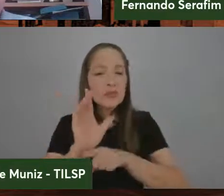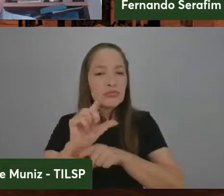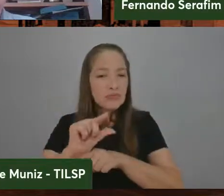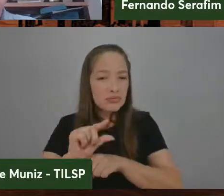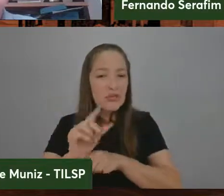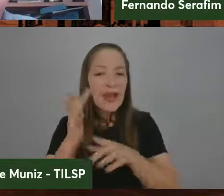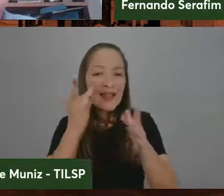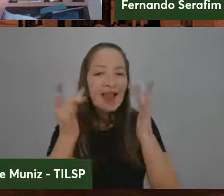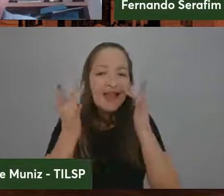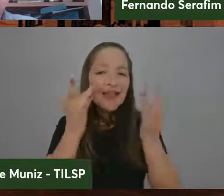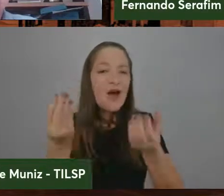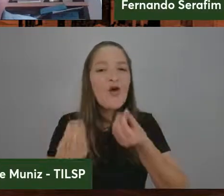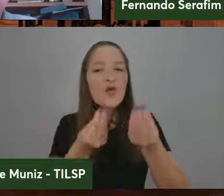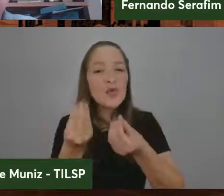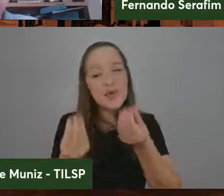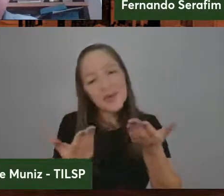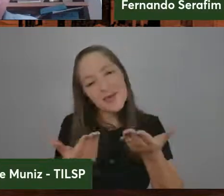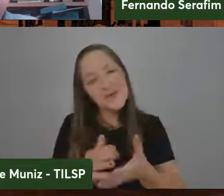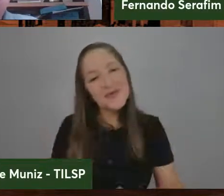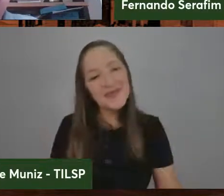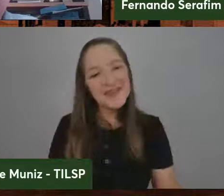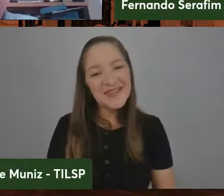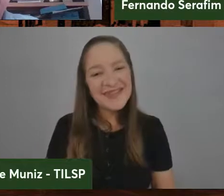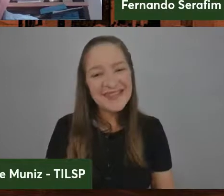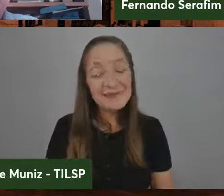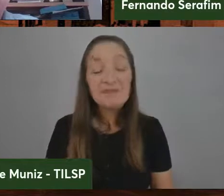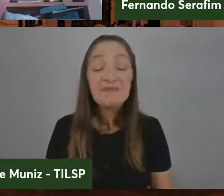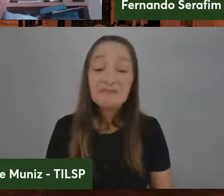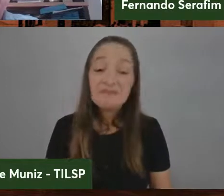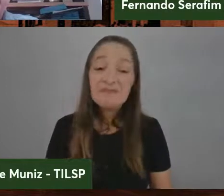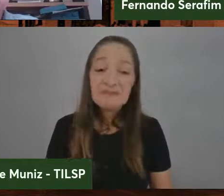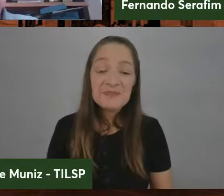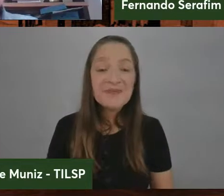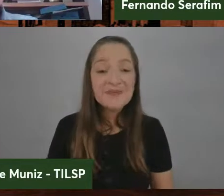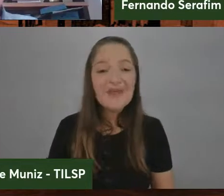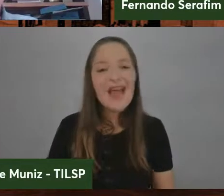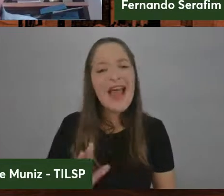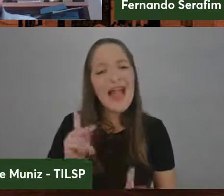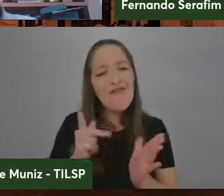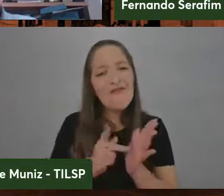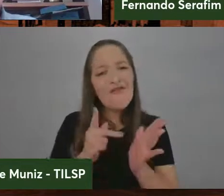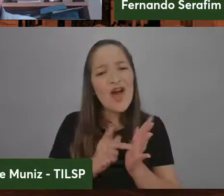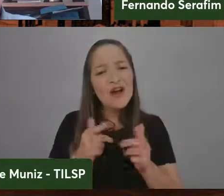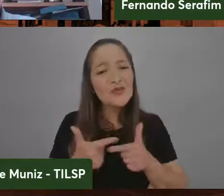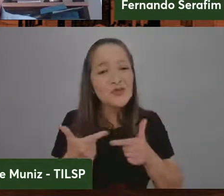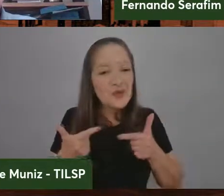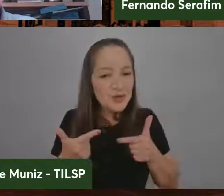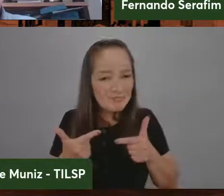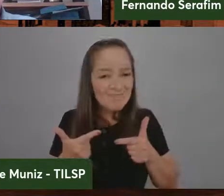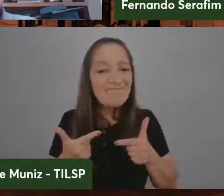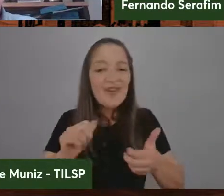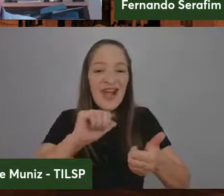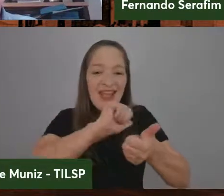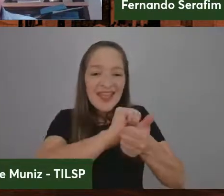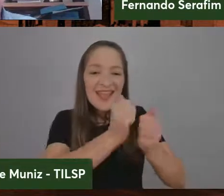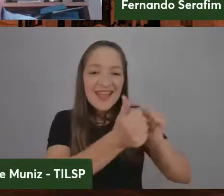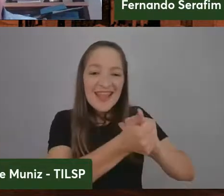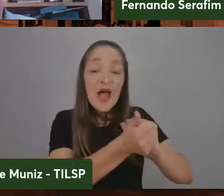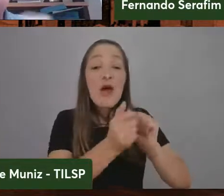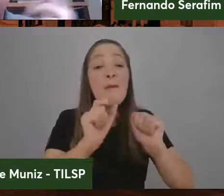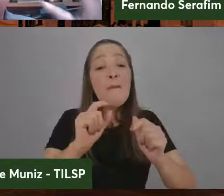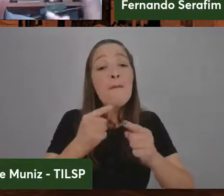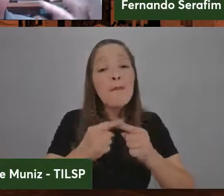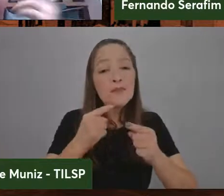adaptações aí das suas obras, então? Olha, eu fui... Na verdade, eu tive sorte com as adaptações, que, na verdade,